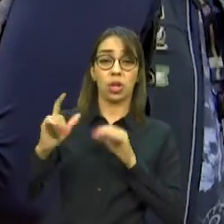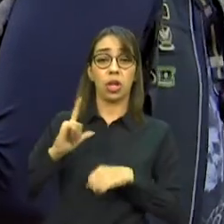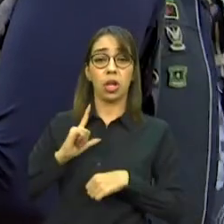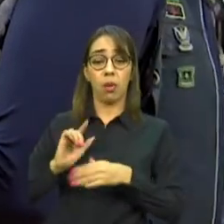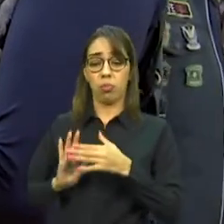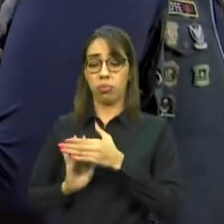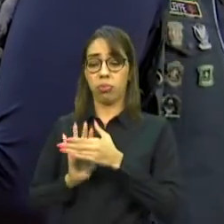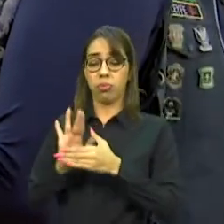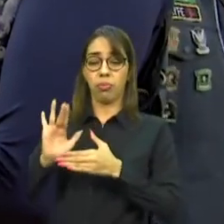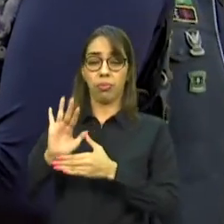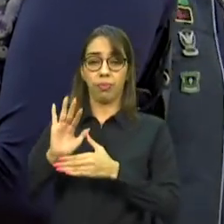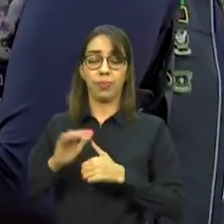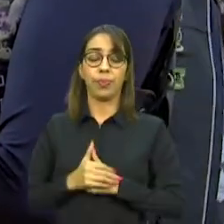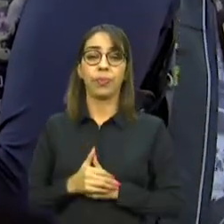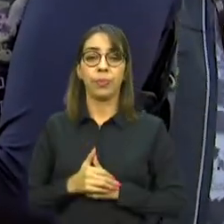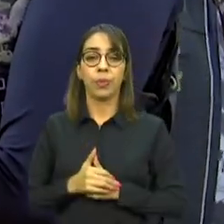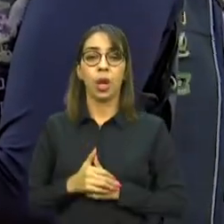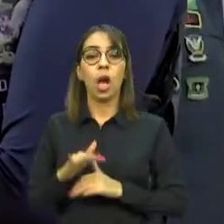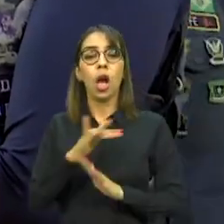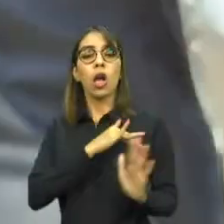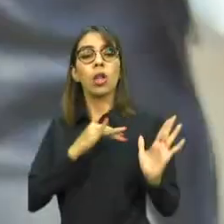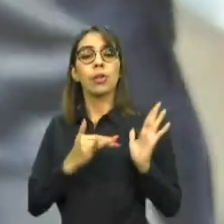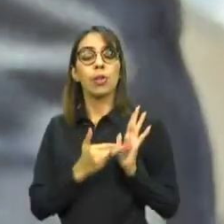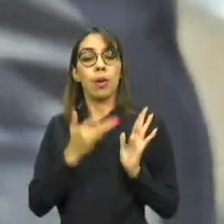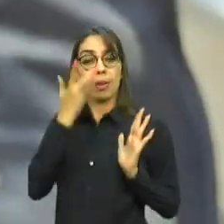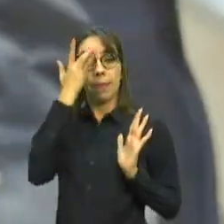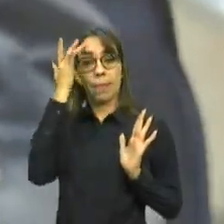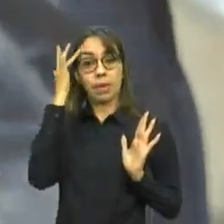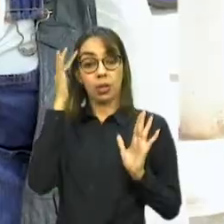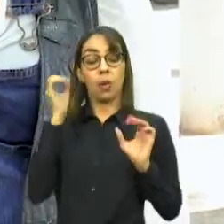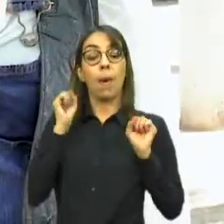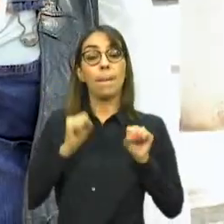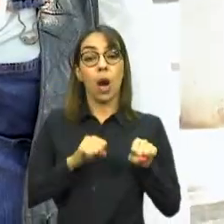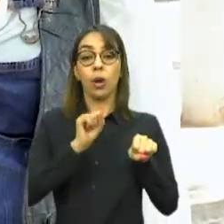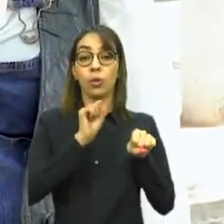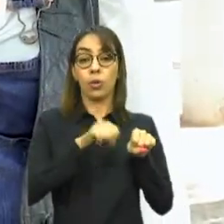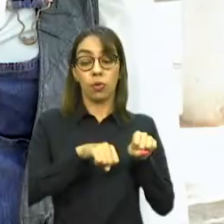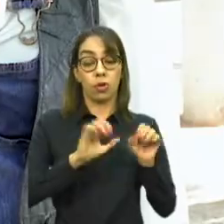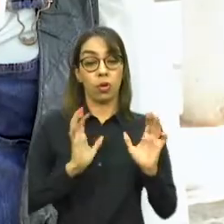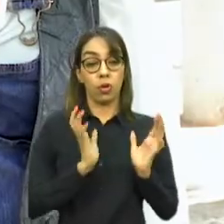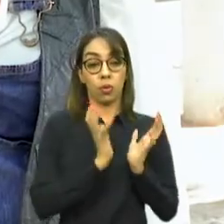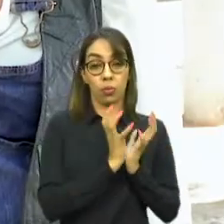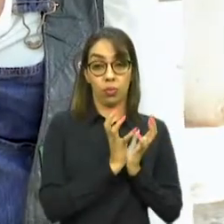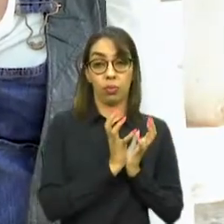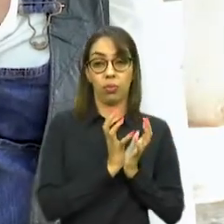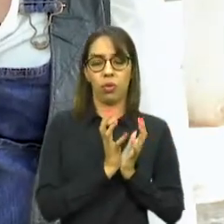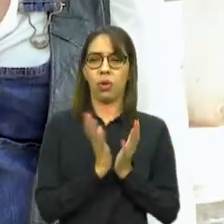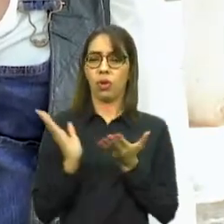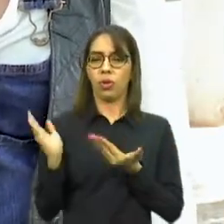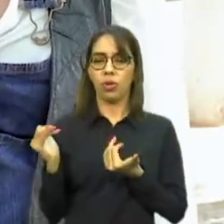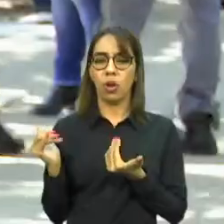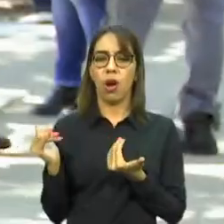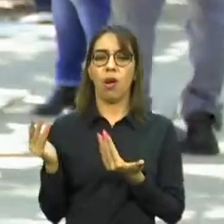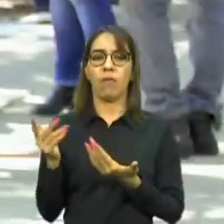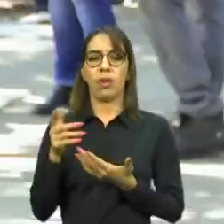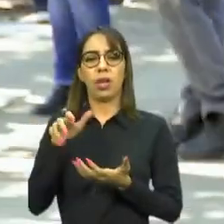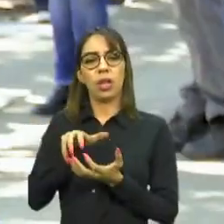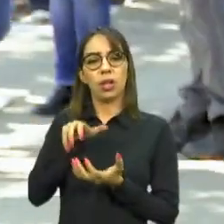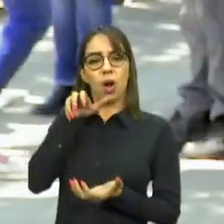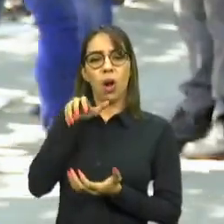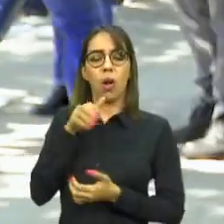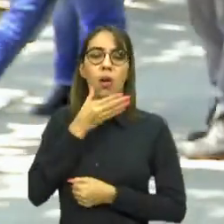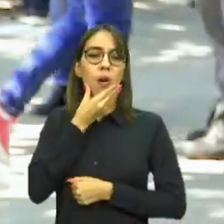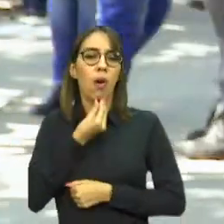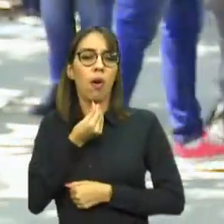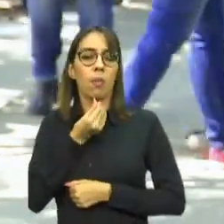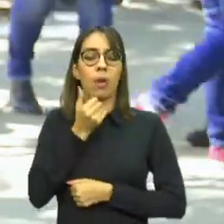Todo motociclista pode fazer parte de um motogrupo ou motoclube. Jovens, idosos, homens e mulheres. A mulher,